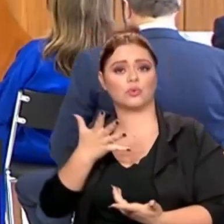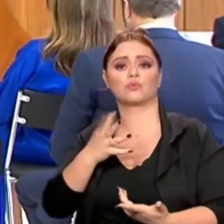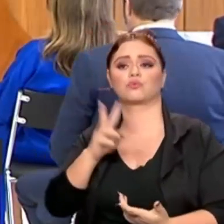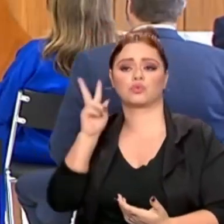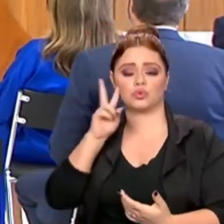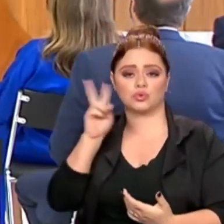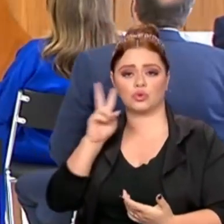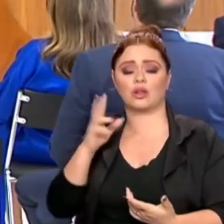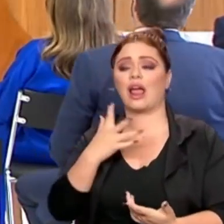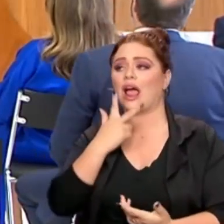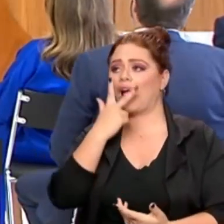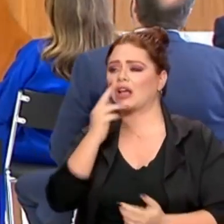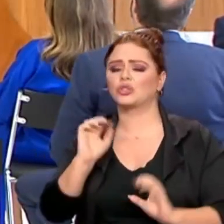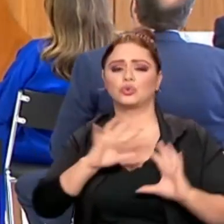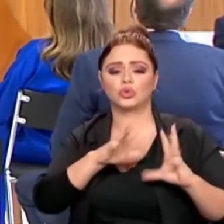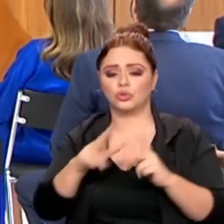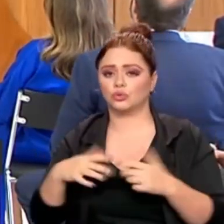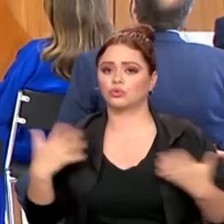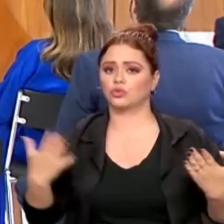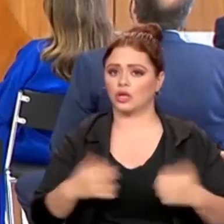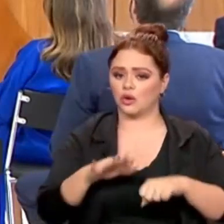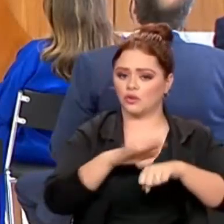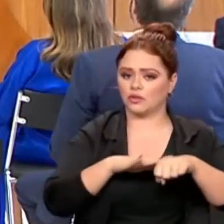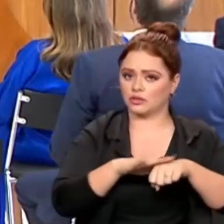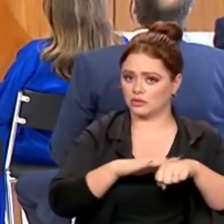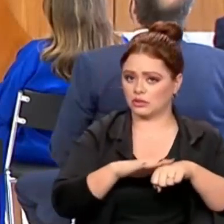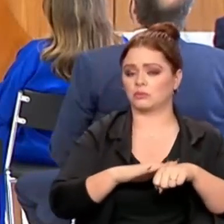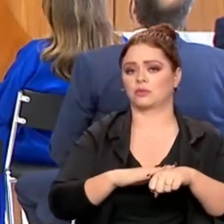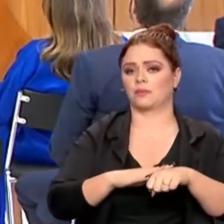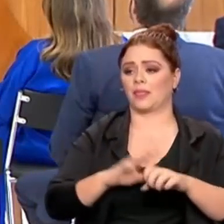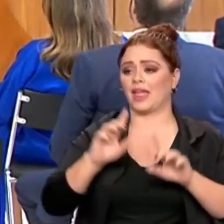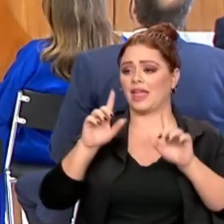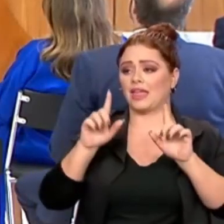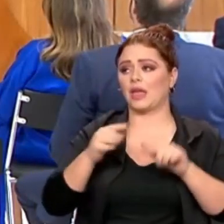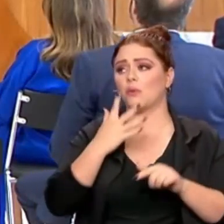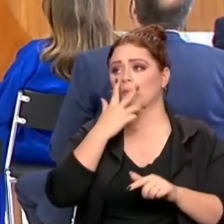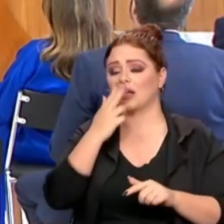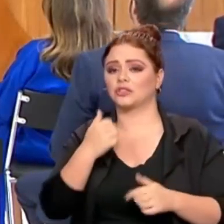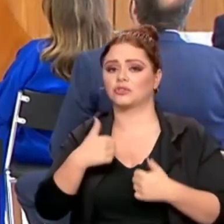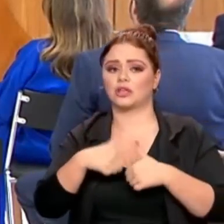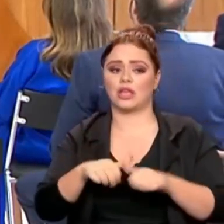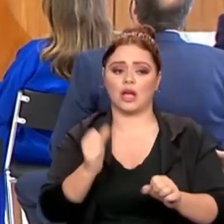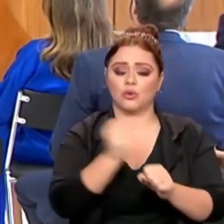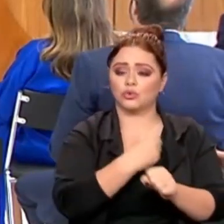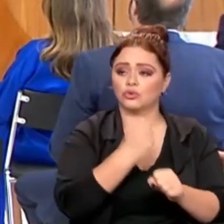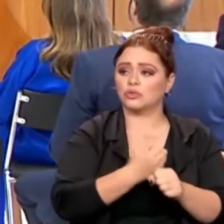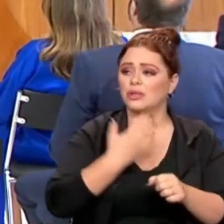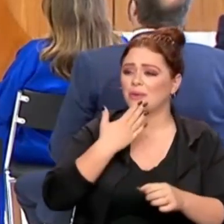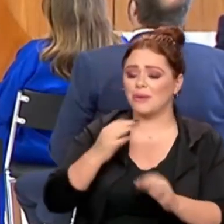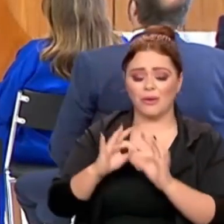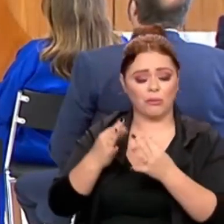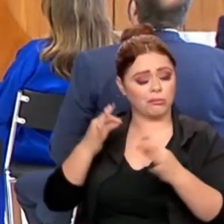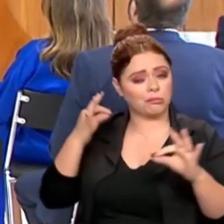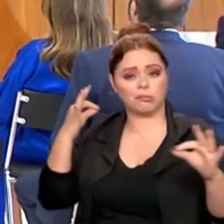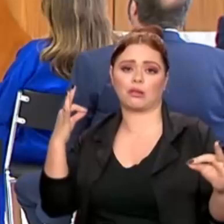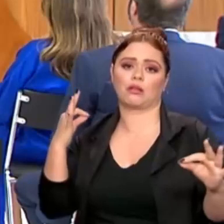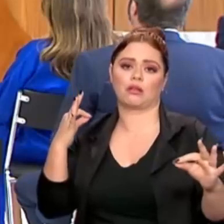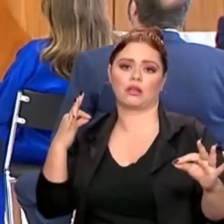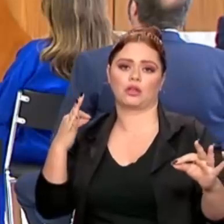conversamos, a sua narrativa vai ser infinitamente melhor do que a narrativa que eles têm contado contra